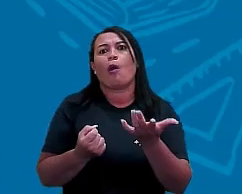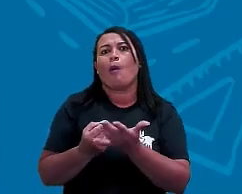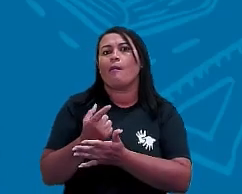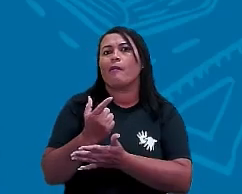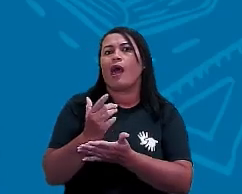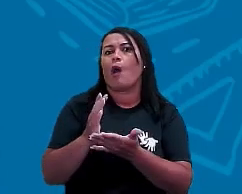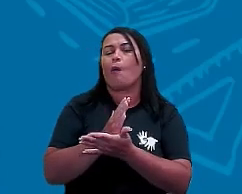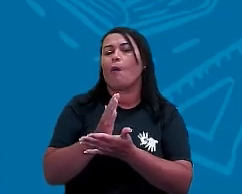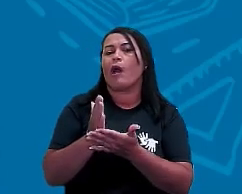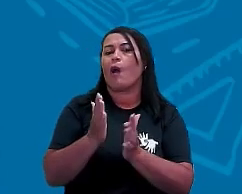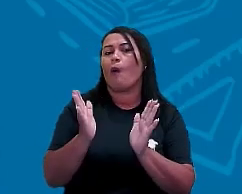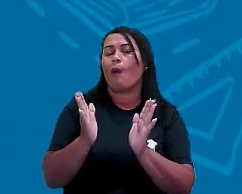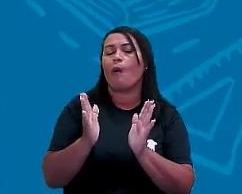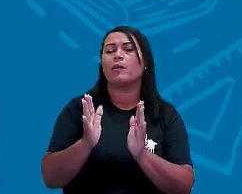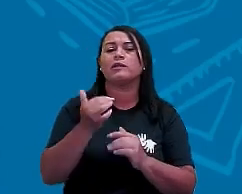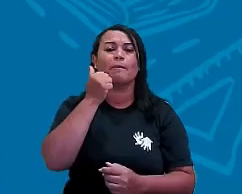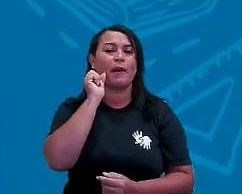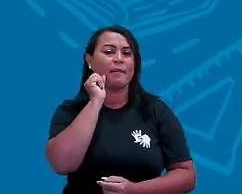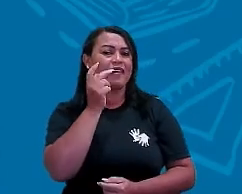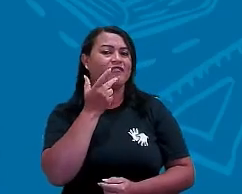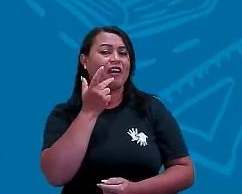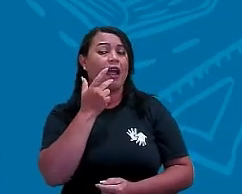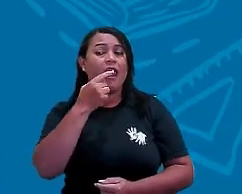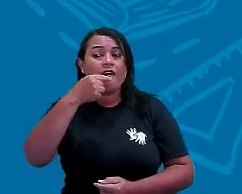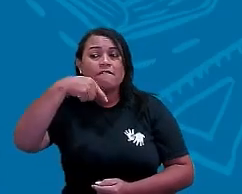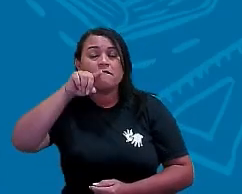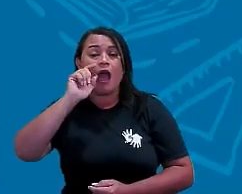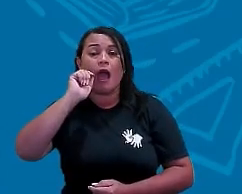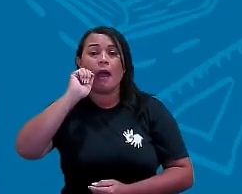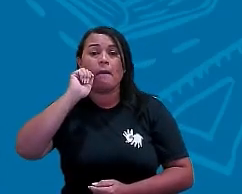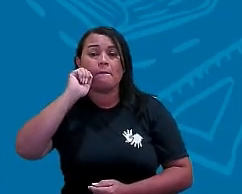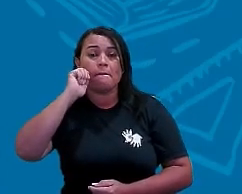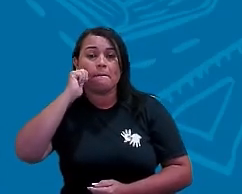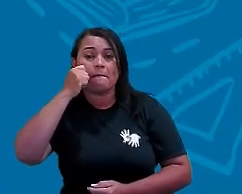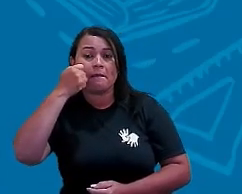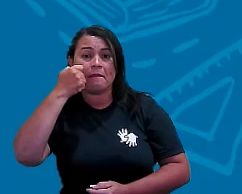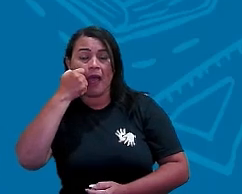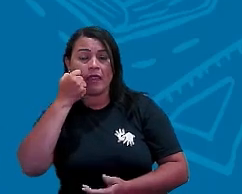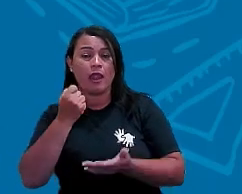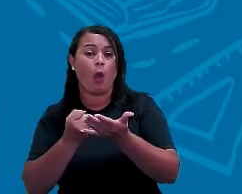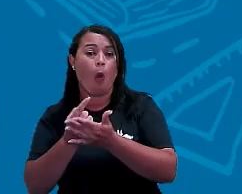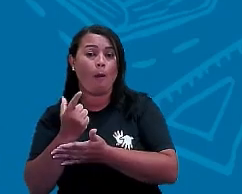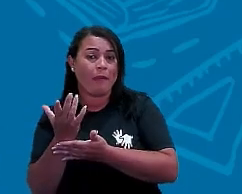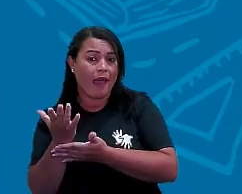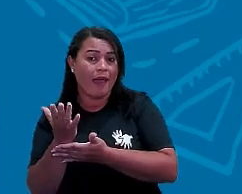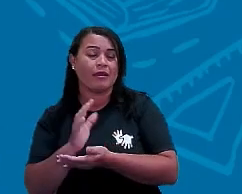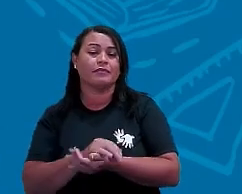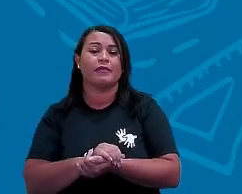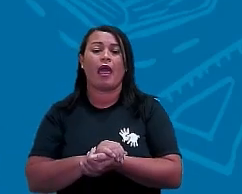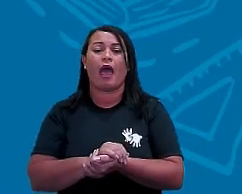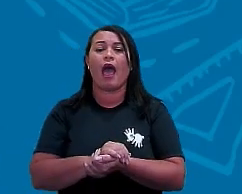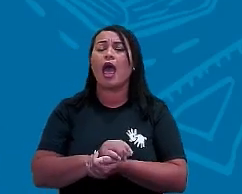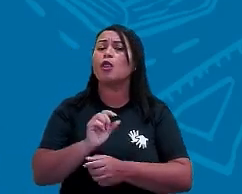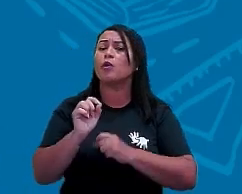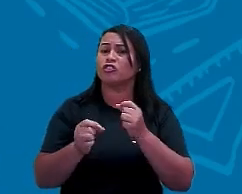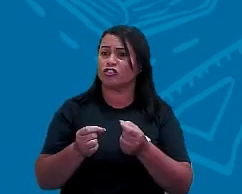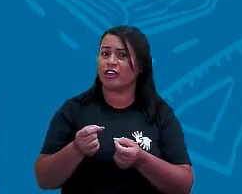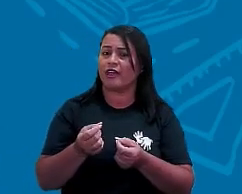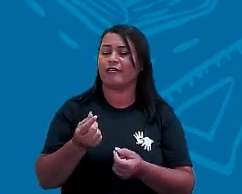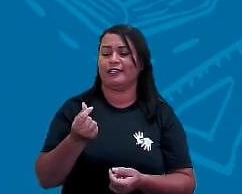né? A mãe da gente faz assim: vá na padaria comprar pão. E aí, o que é que a gente